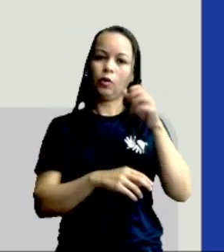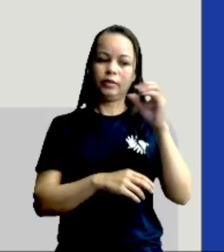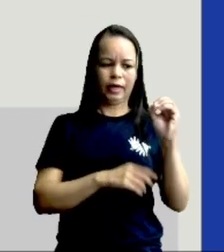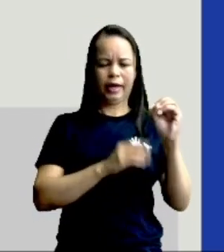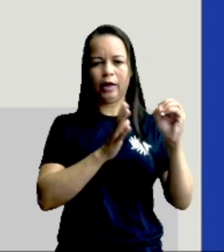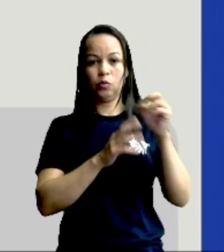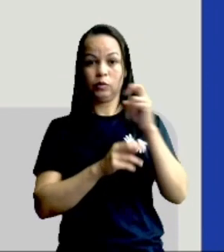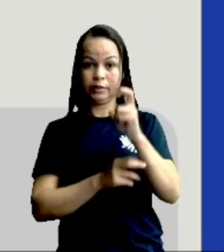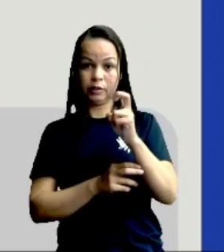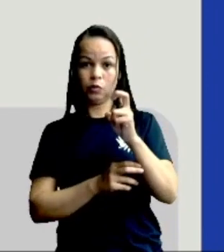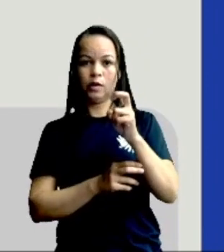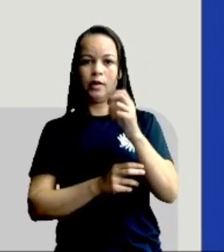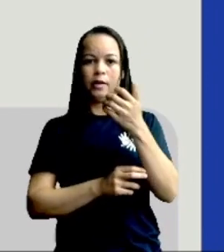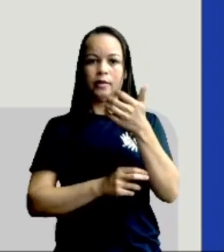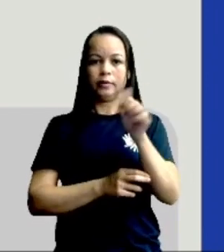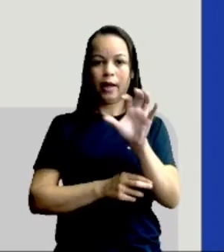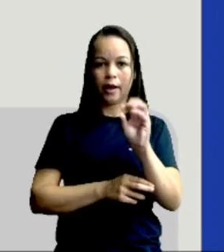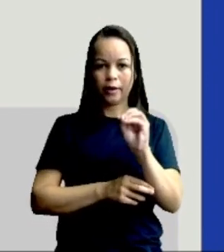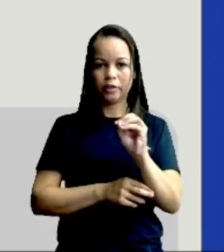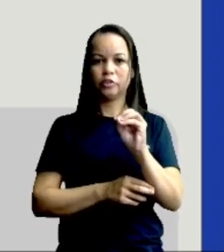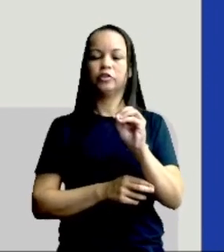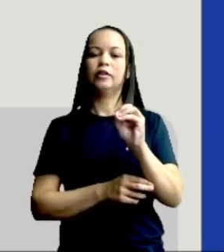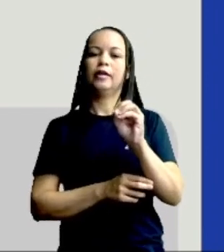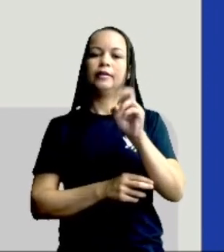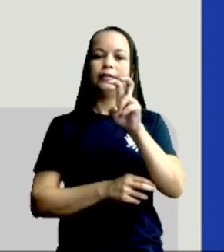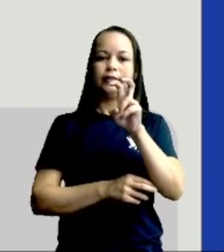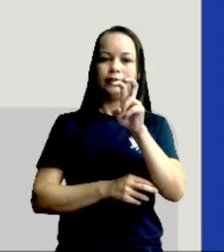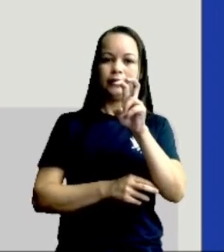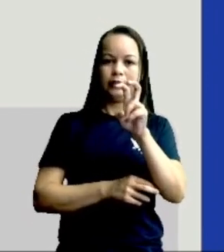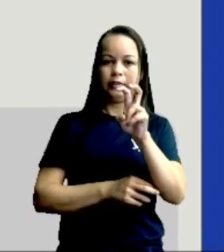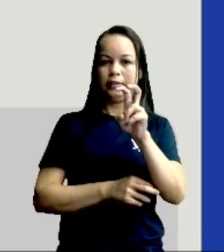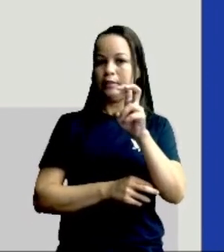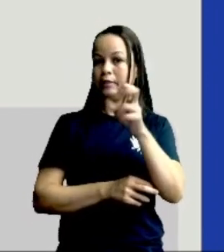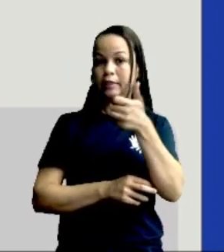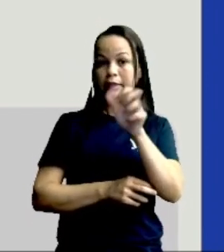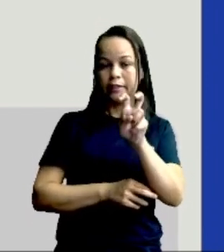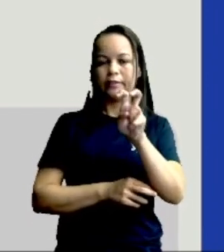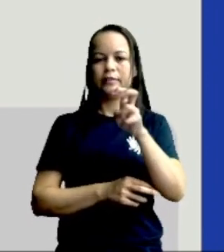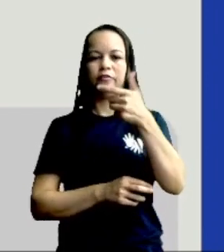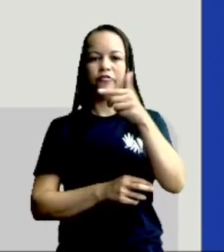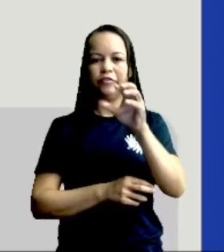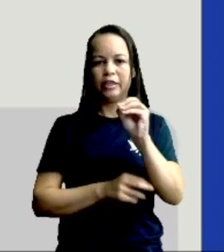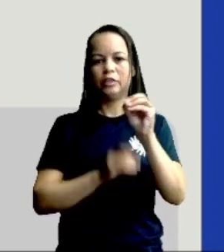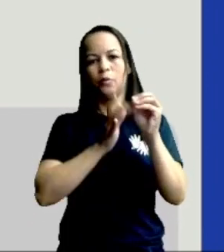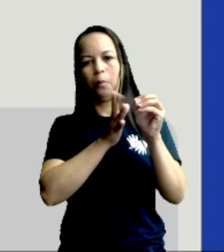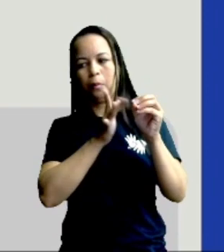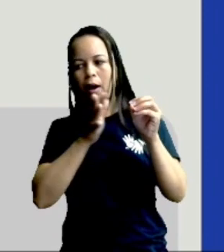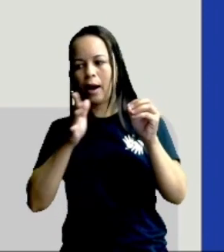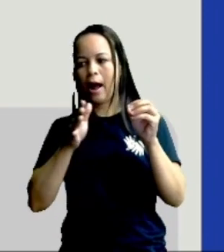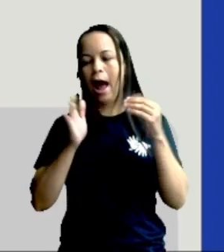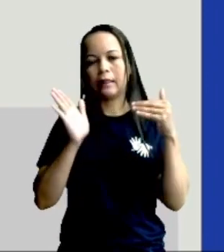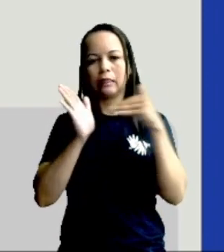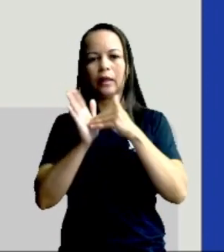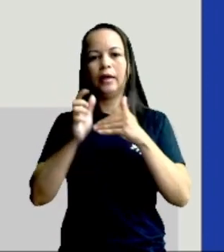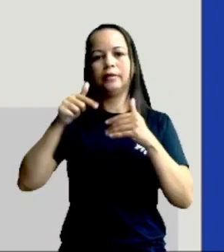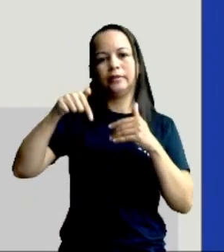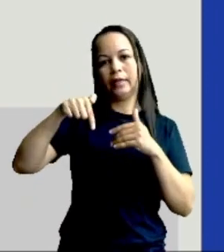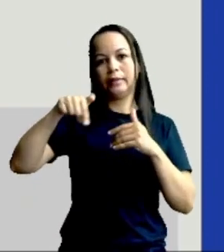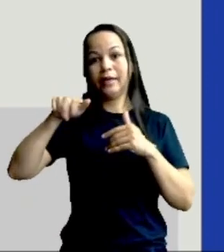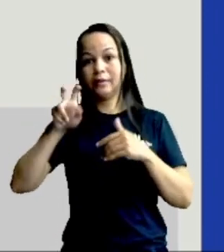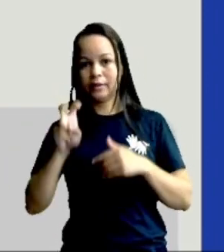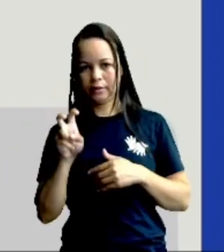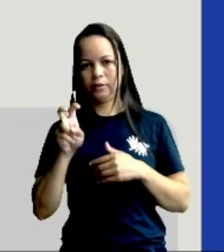10, 15. Olha que eu coloquei aqui até o 75, ampliei, para vocês verem aí que vai essa ampliação até,